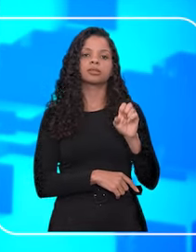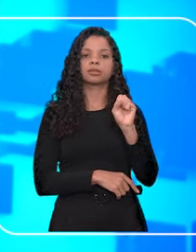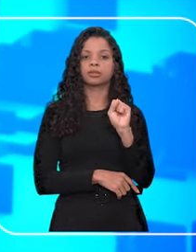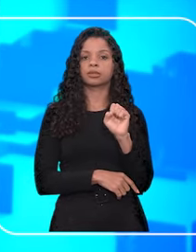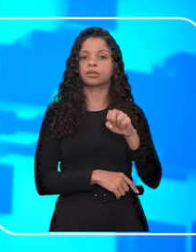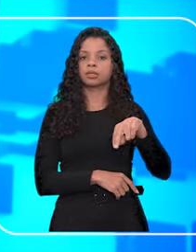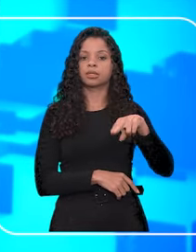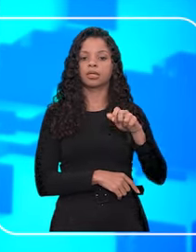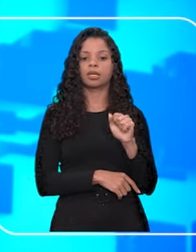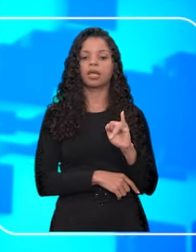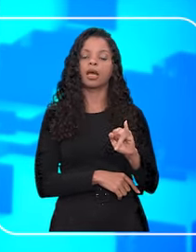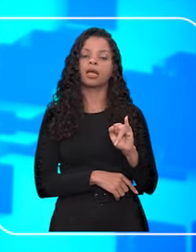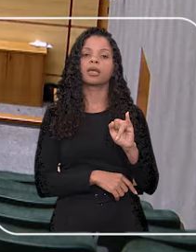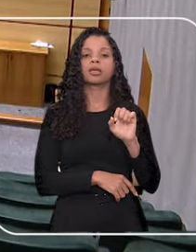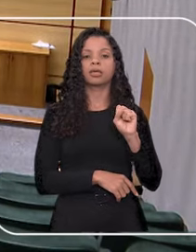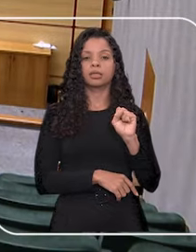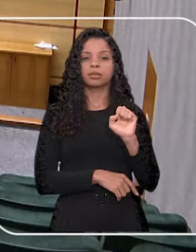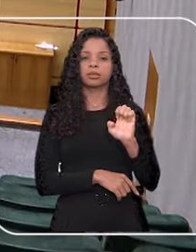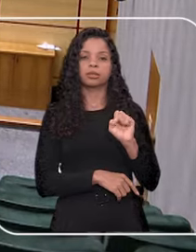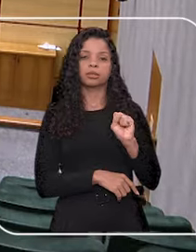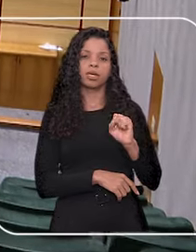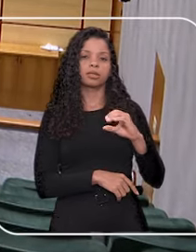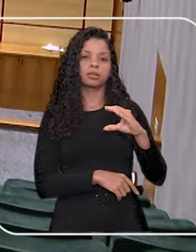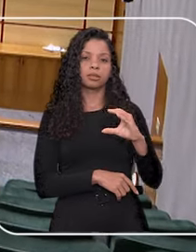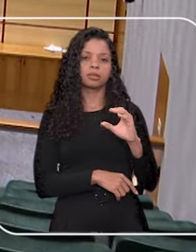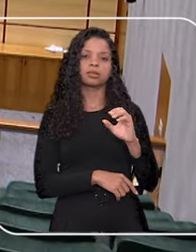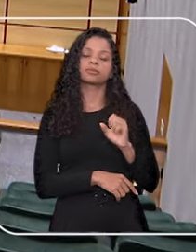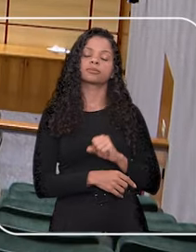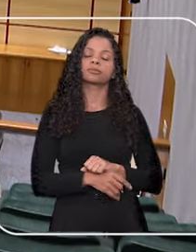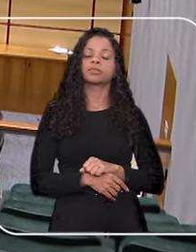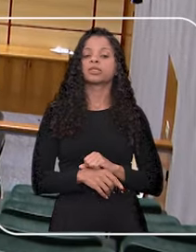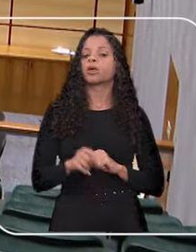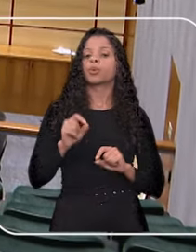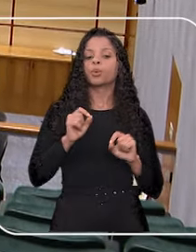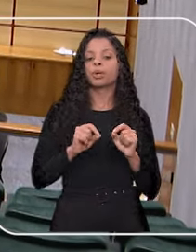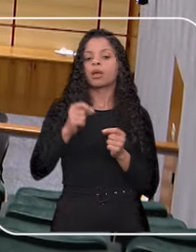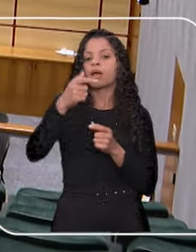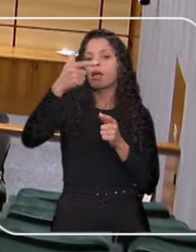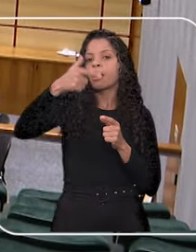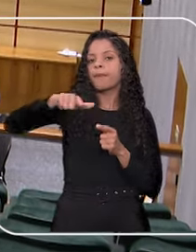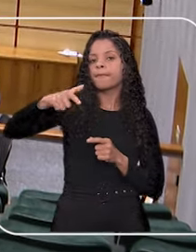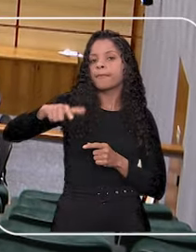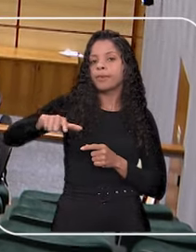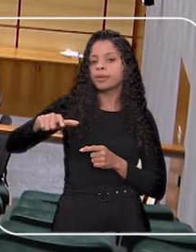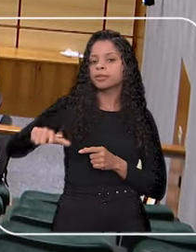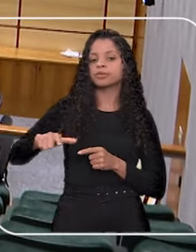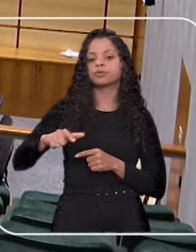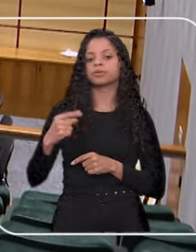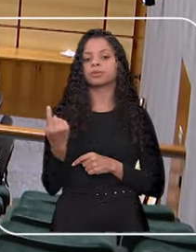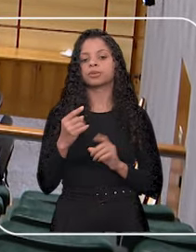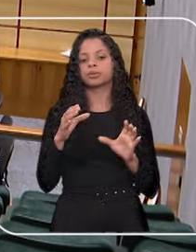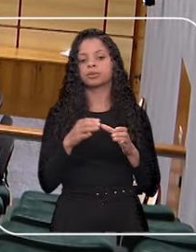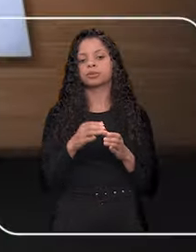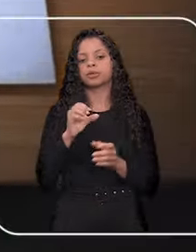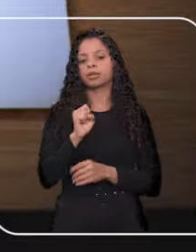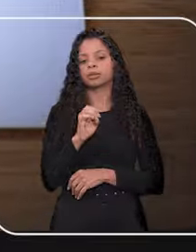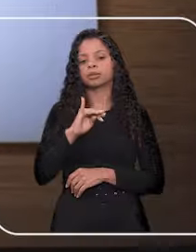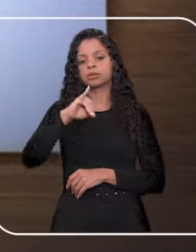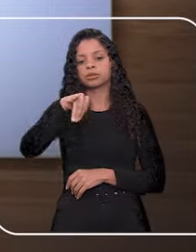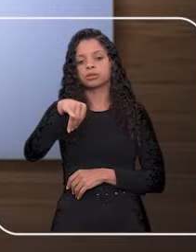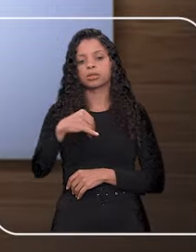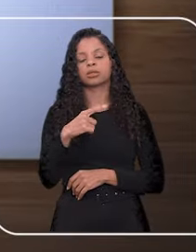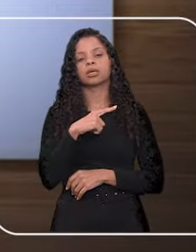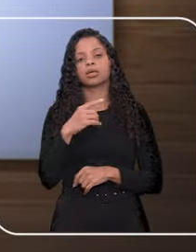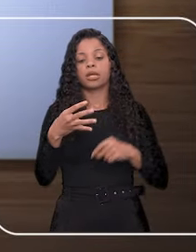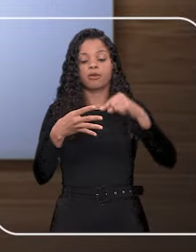Sesc e Senac sob o rito dos recursos especiais repetitivos a primeira sessão do STJ